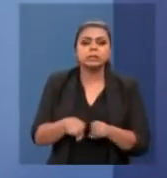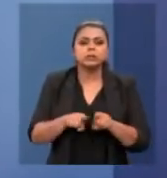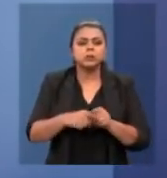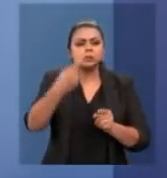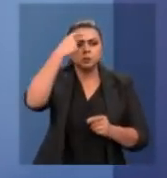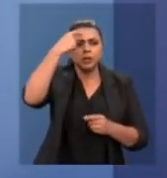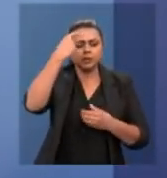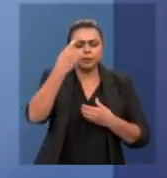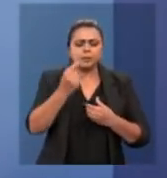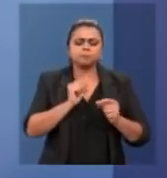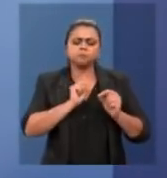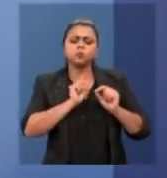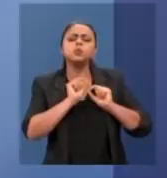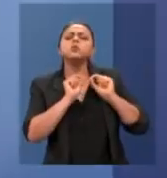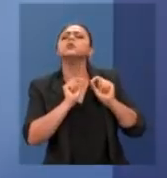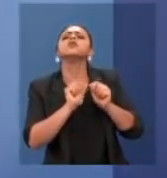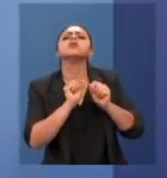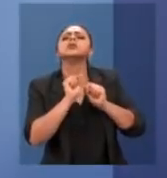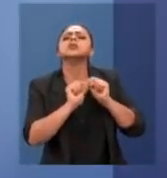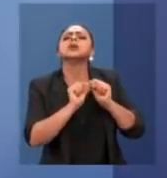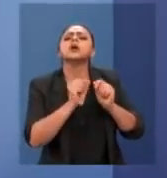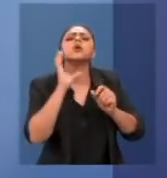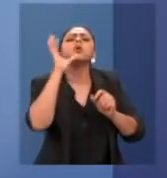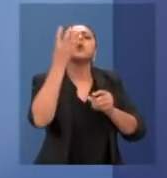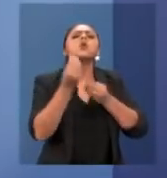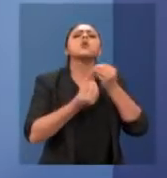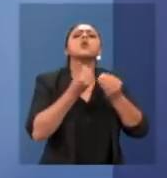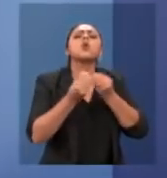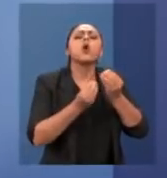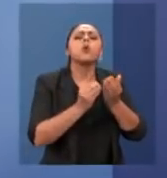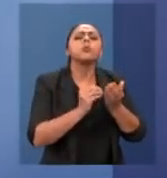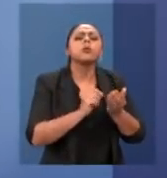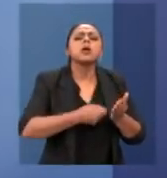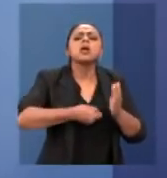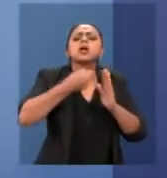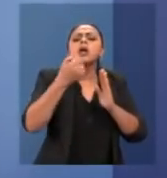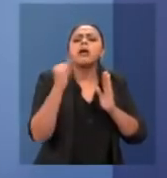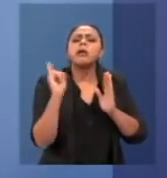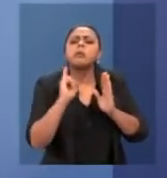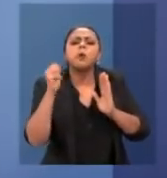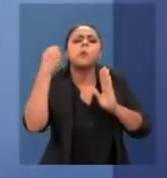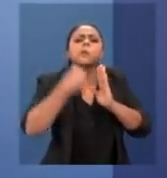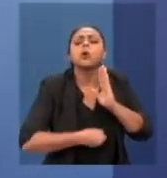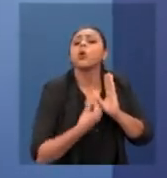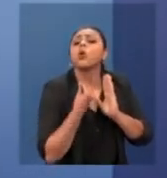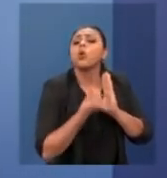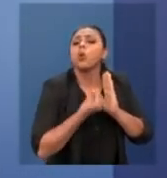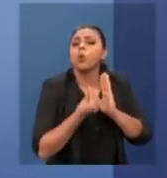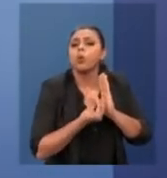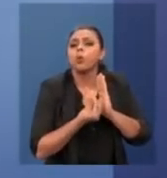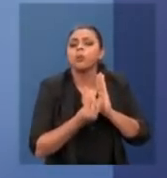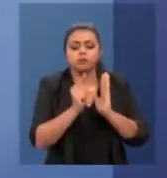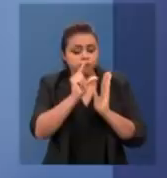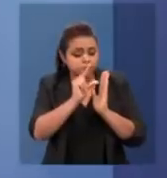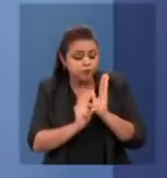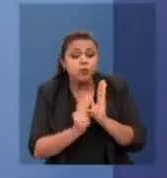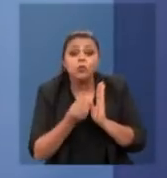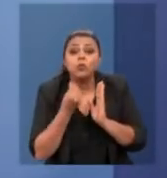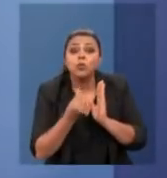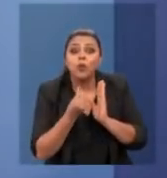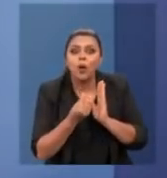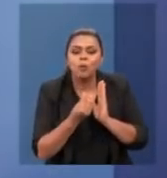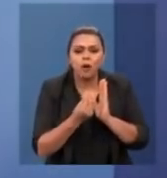o que é possível fazer para de reduzir impostos em algumas áreas e sei que eu falar isso a pessoa vai reduzir o imposto vai